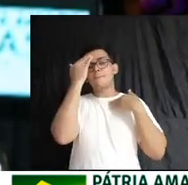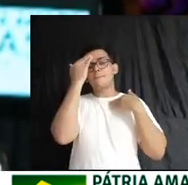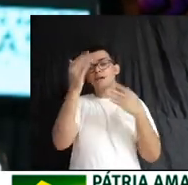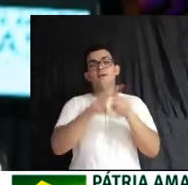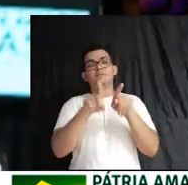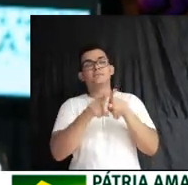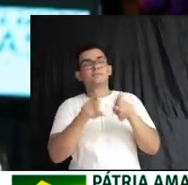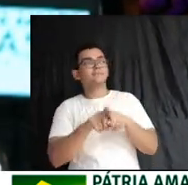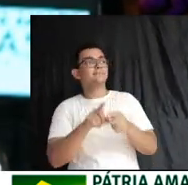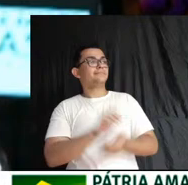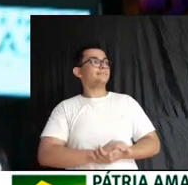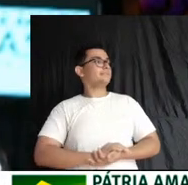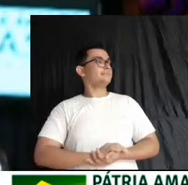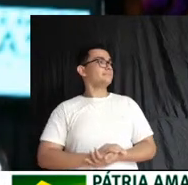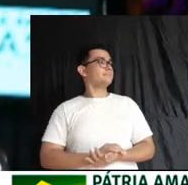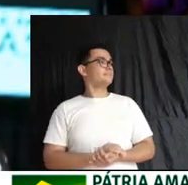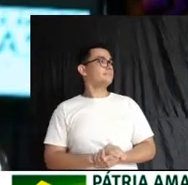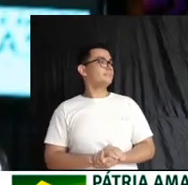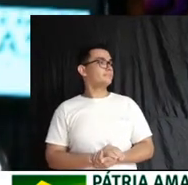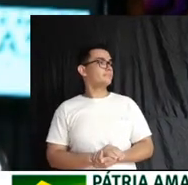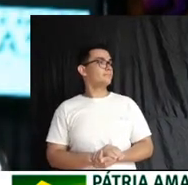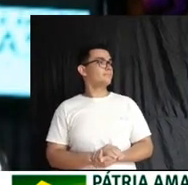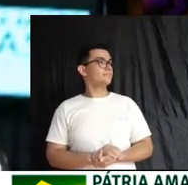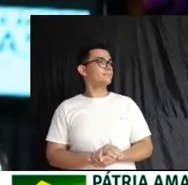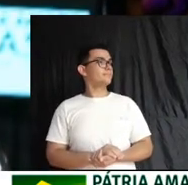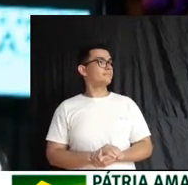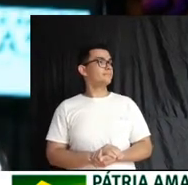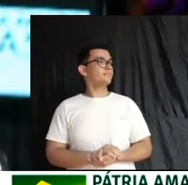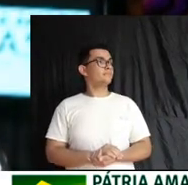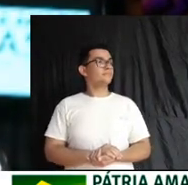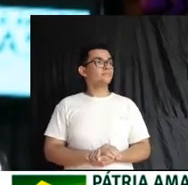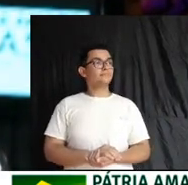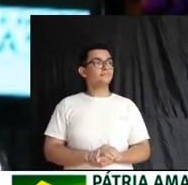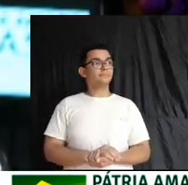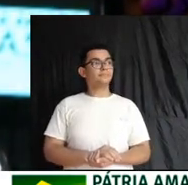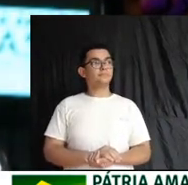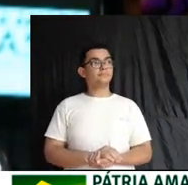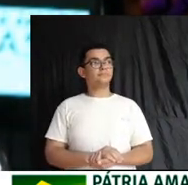obrigada. Hã? Sim, claro.